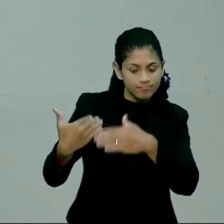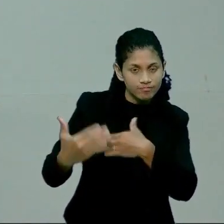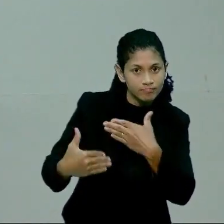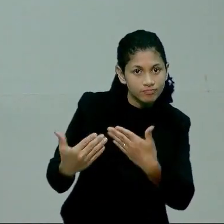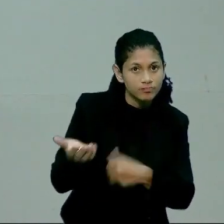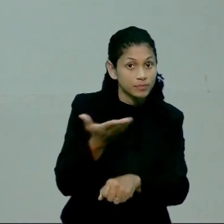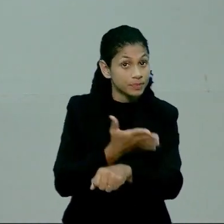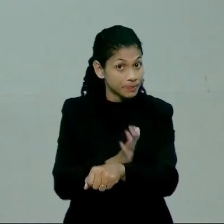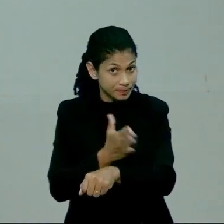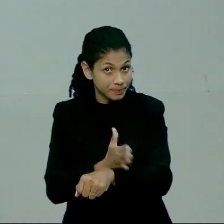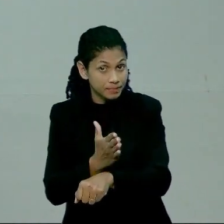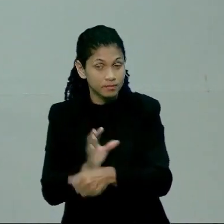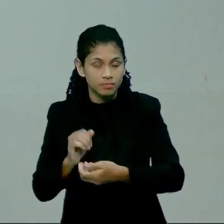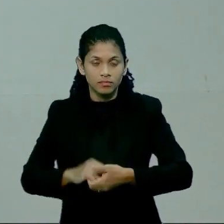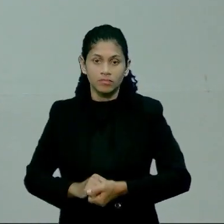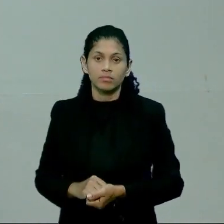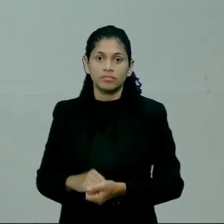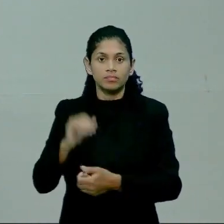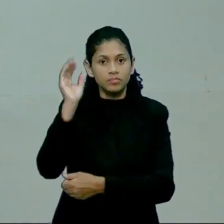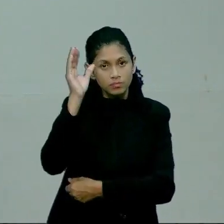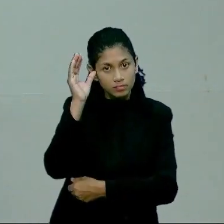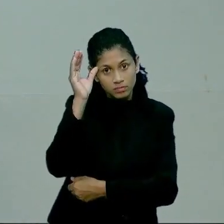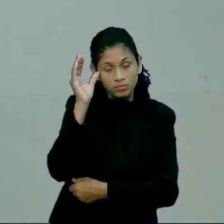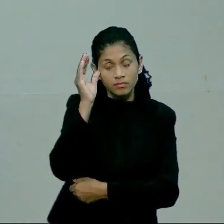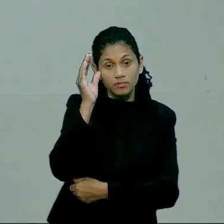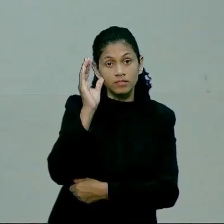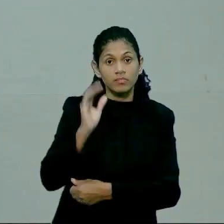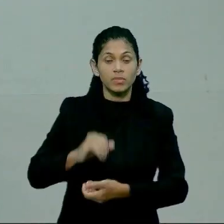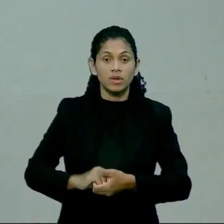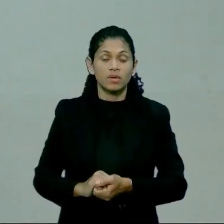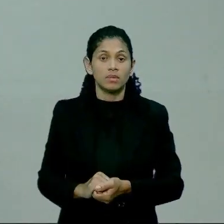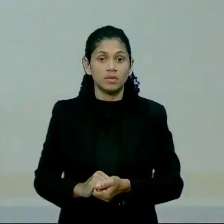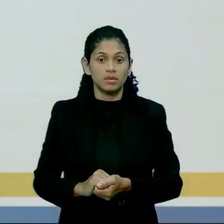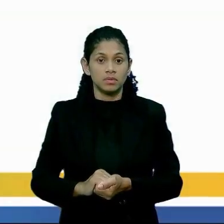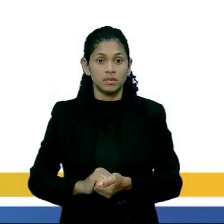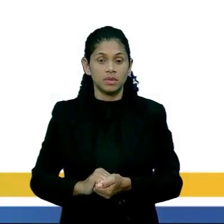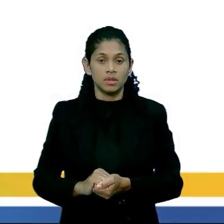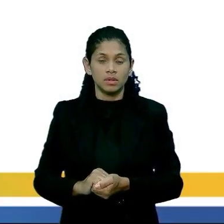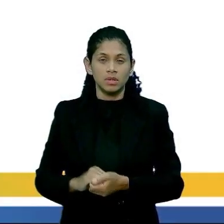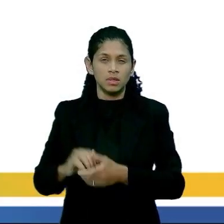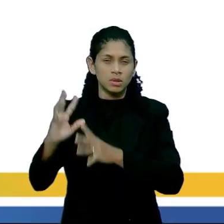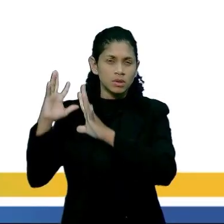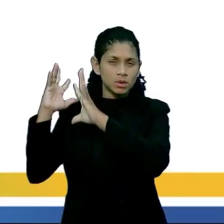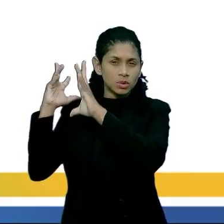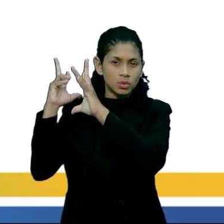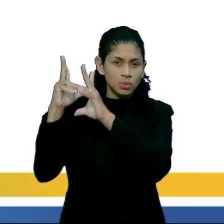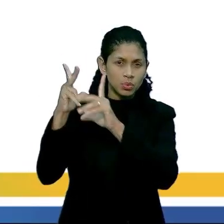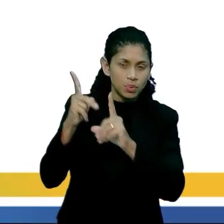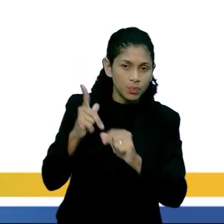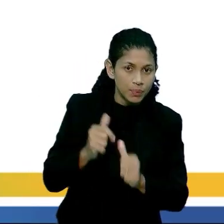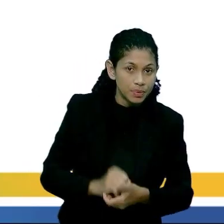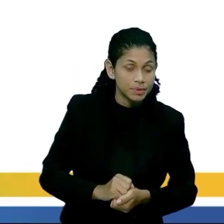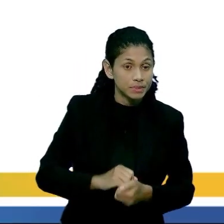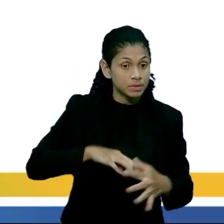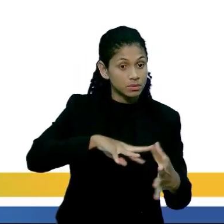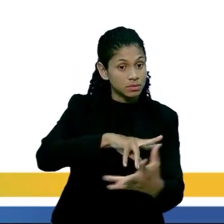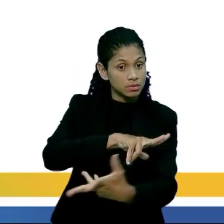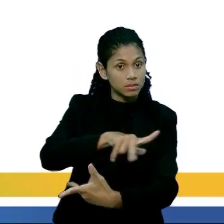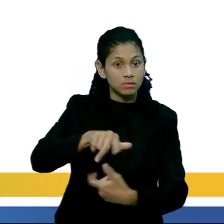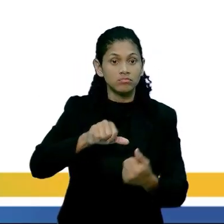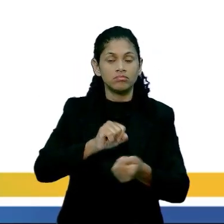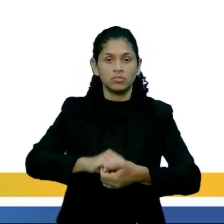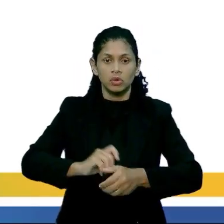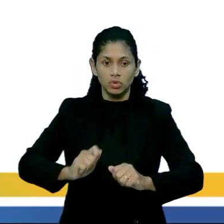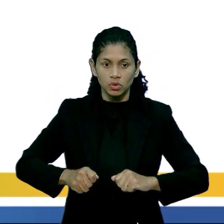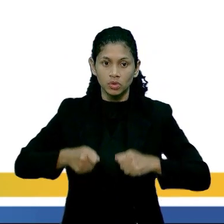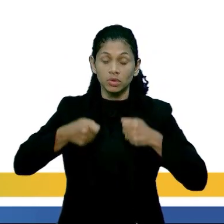Tranquilo? Compreendido? A gente avança para aquele nosso sistema de revisão geral, que é sobre o esforço físico